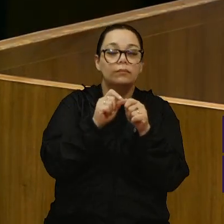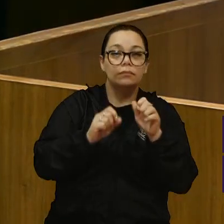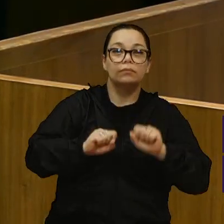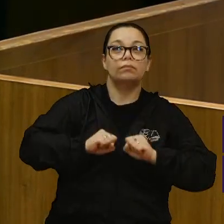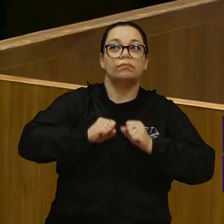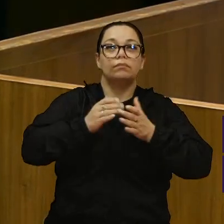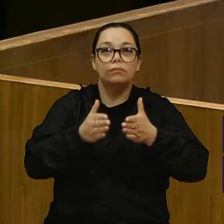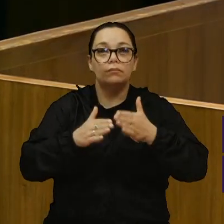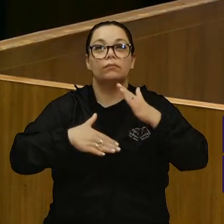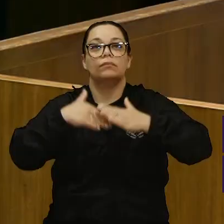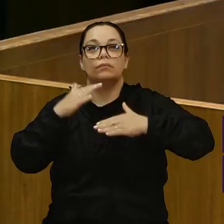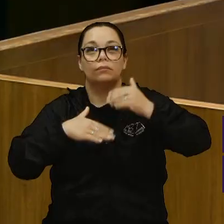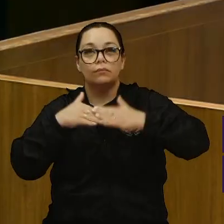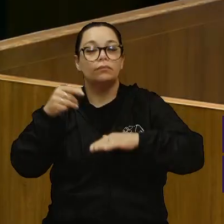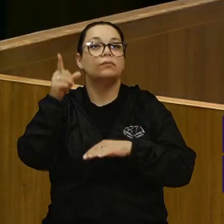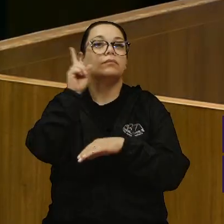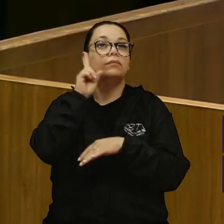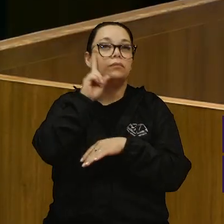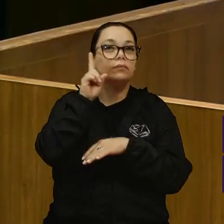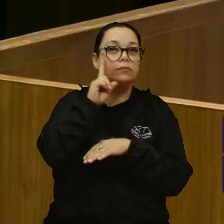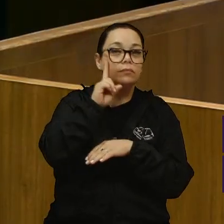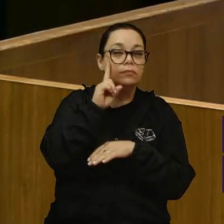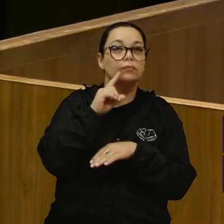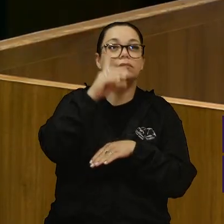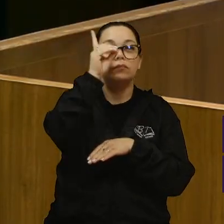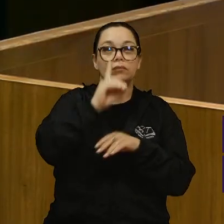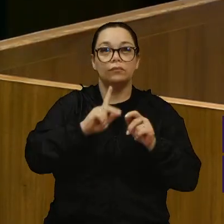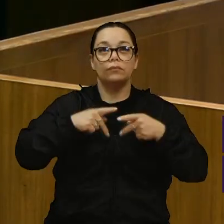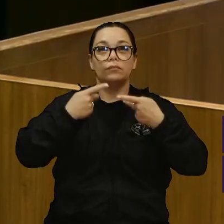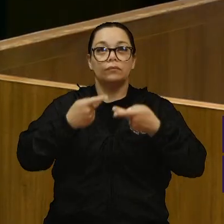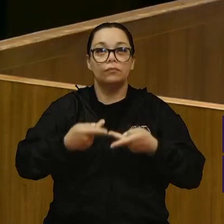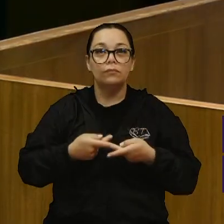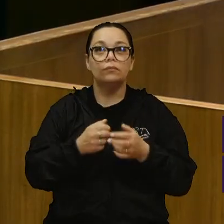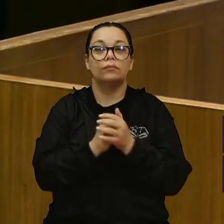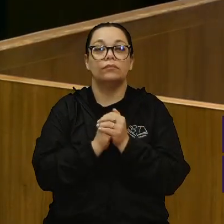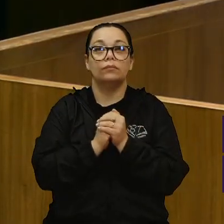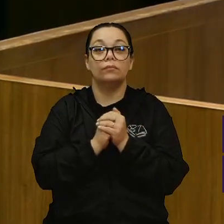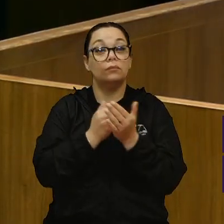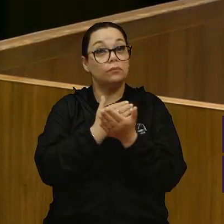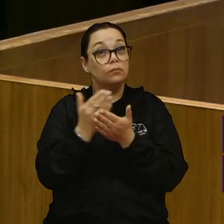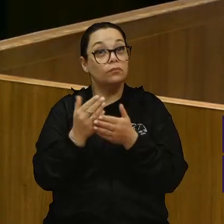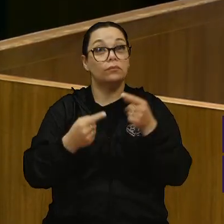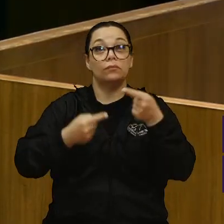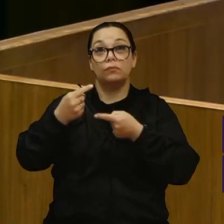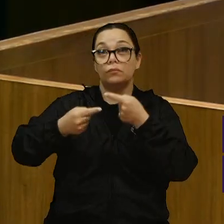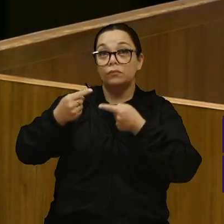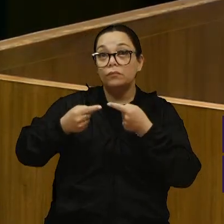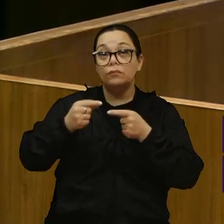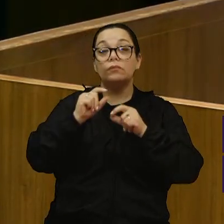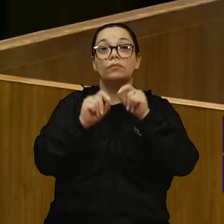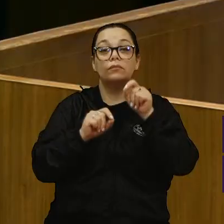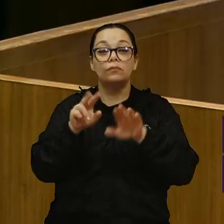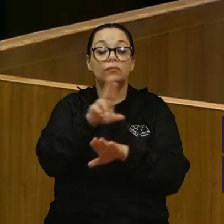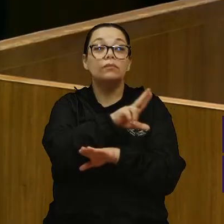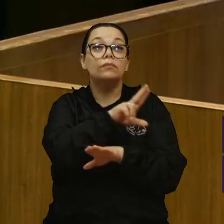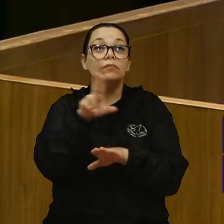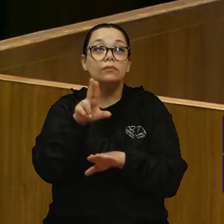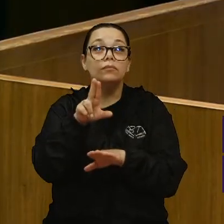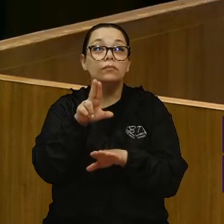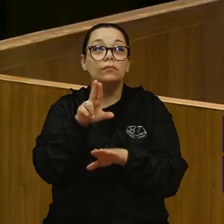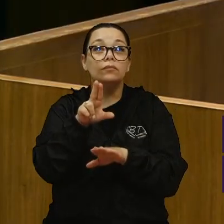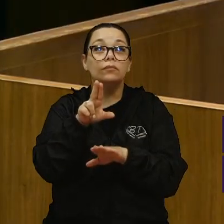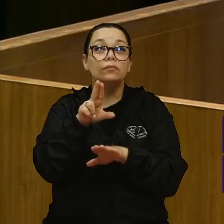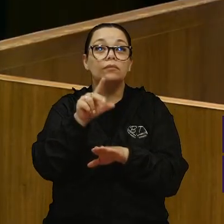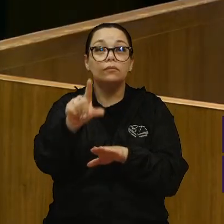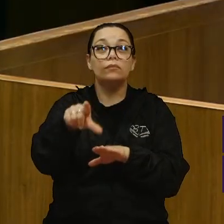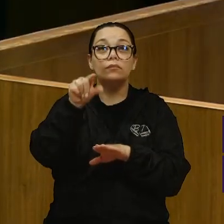que fazem cotidianamente os direitos humanos. E a partir desse debate nós chegamos ao nome, então,